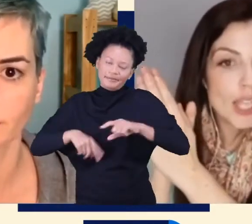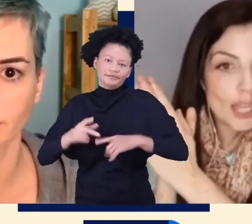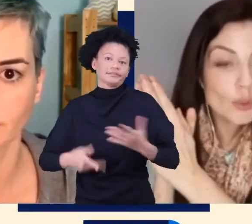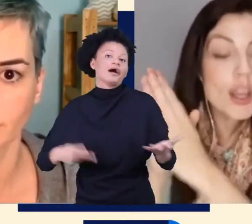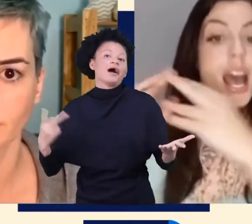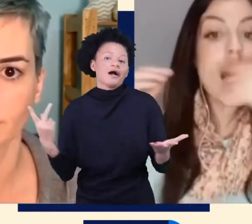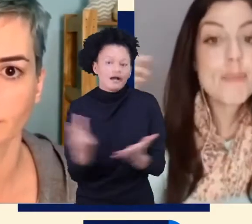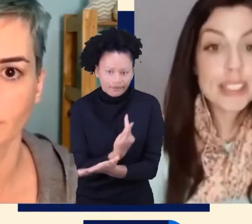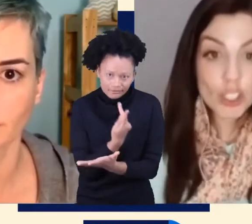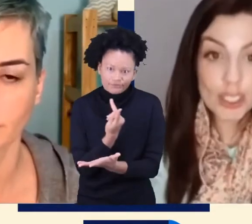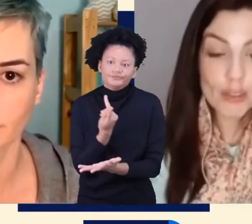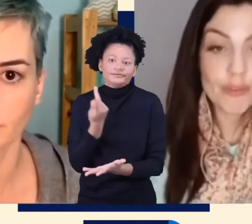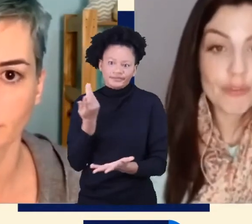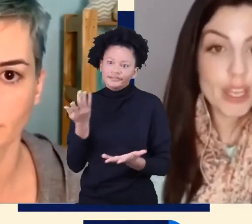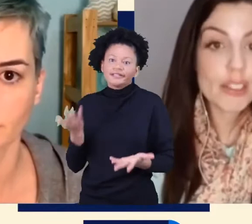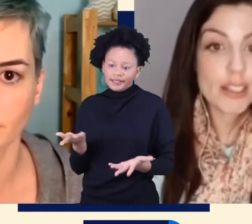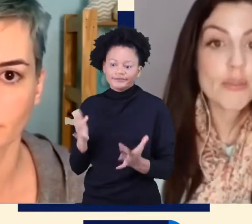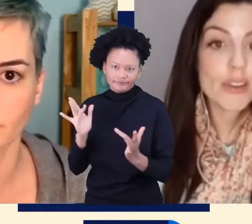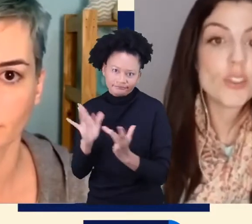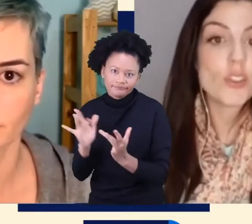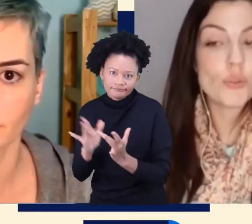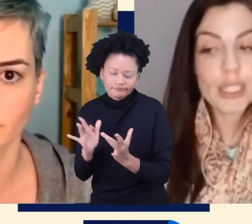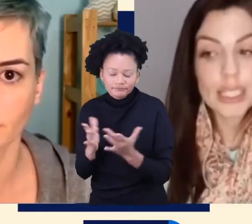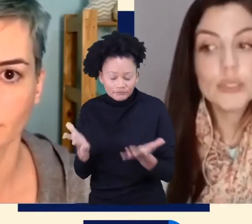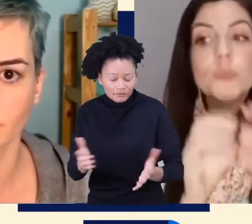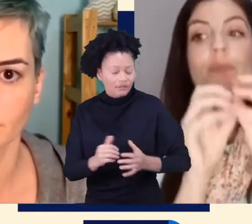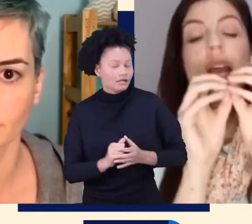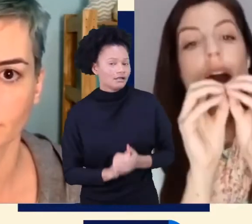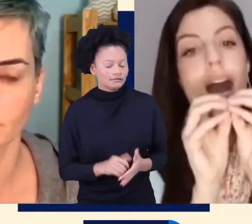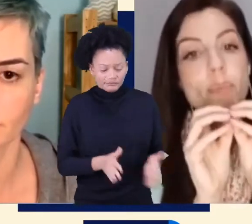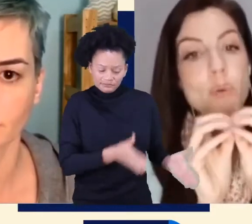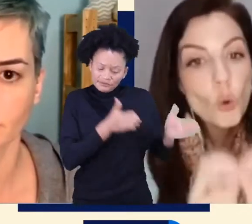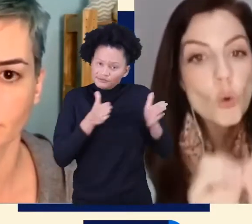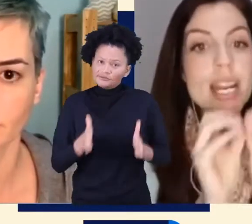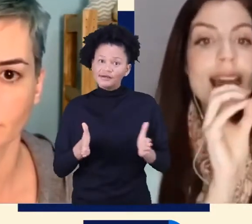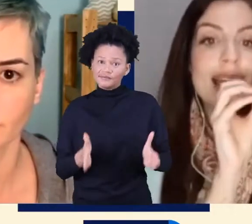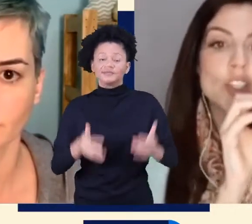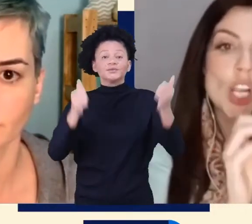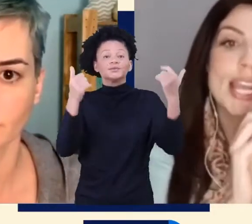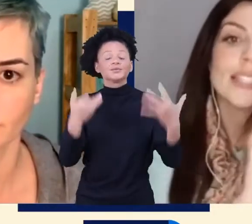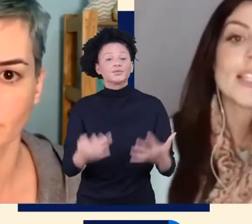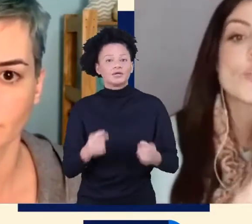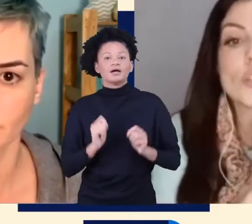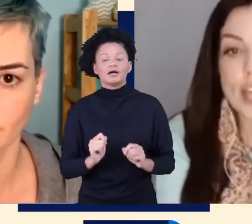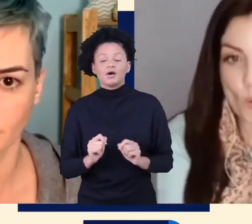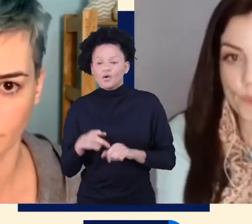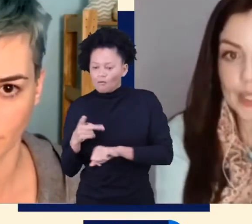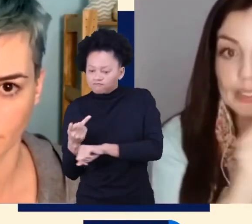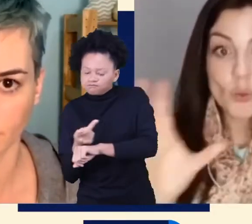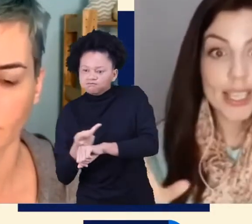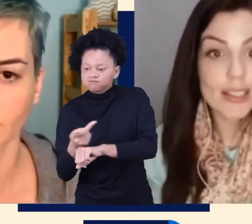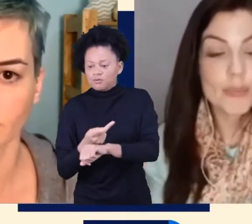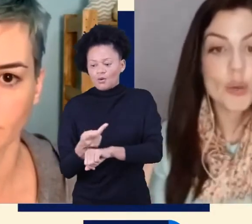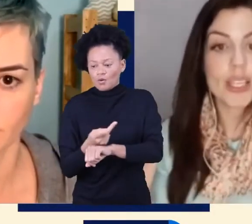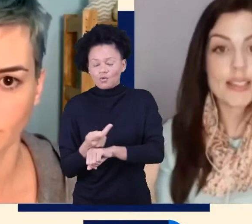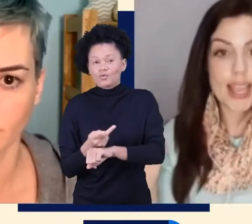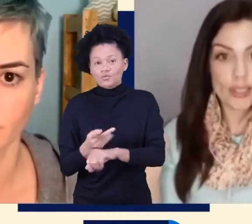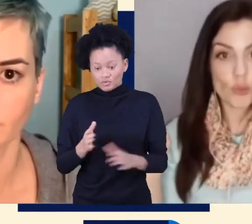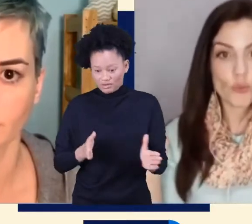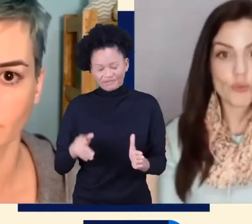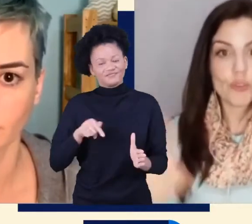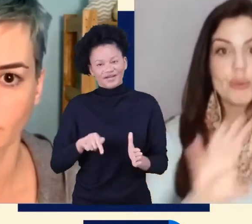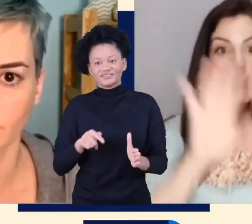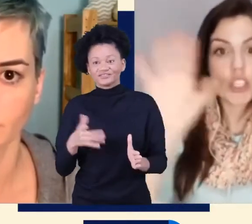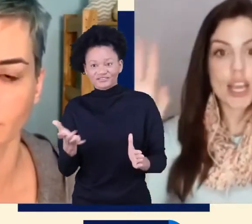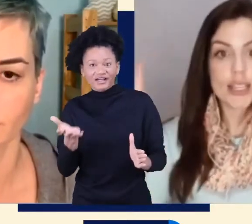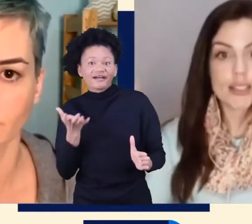tem contato. A partir dessa fase que eu tô falando, a procura, ela já é intencional. Então, quer saber o que é